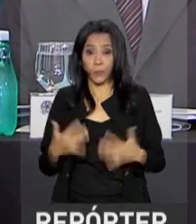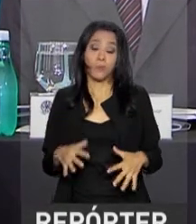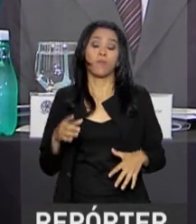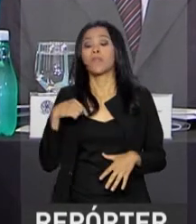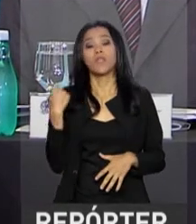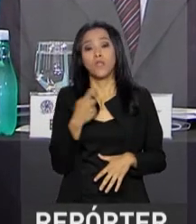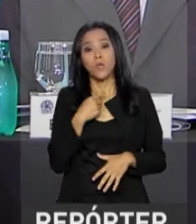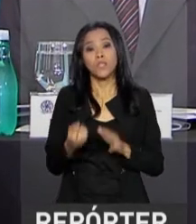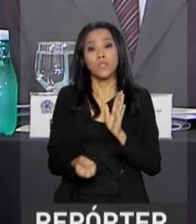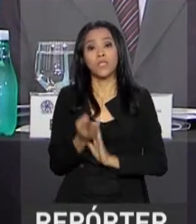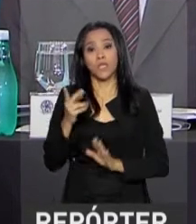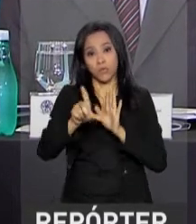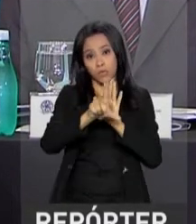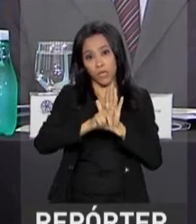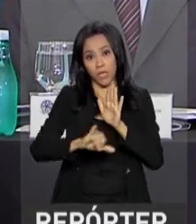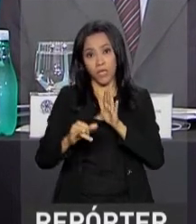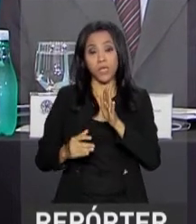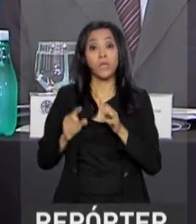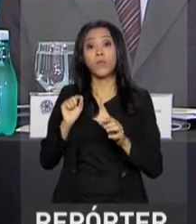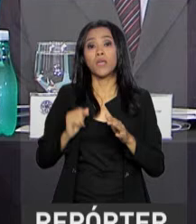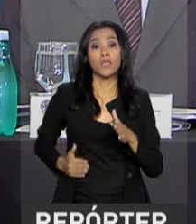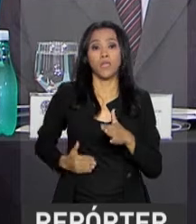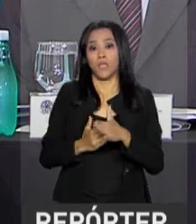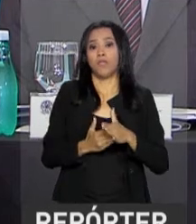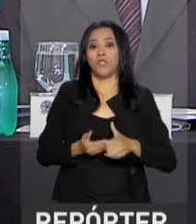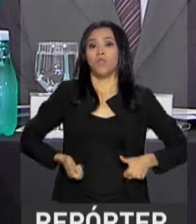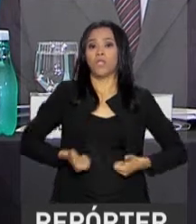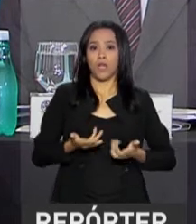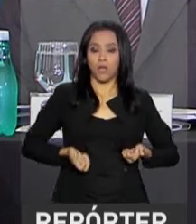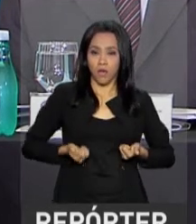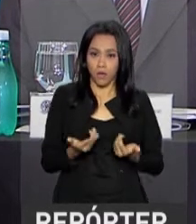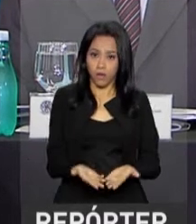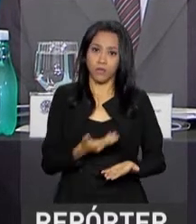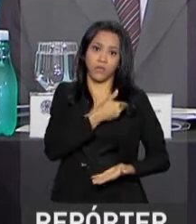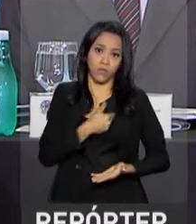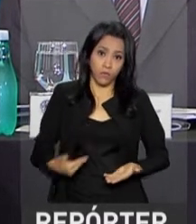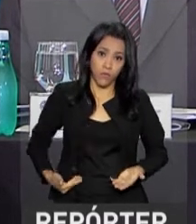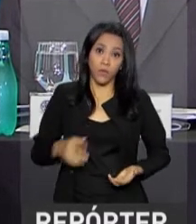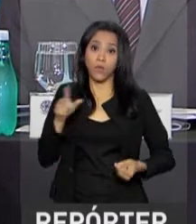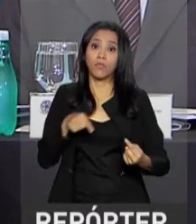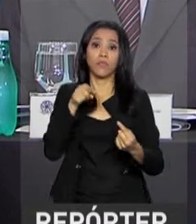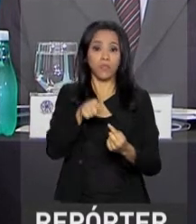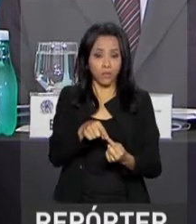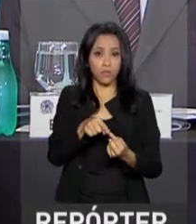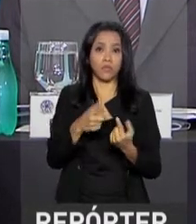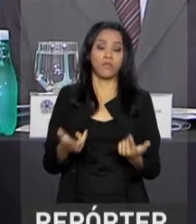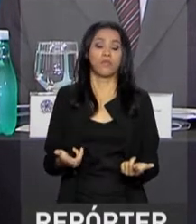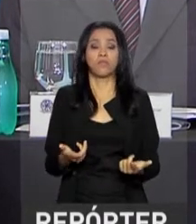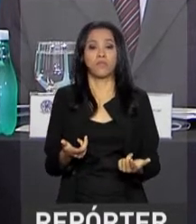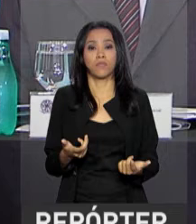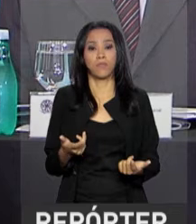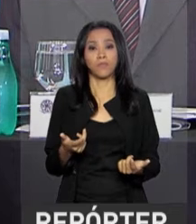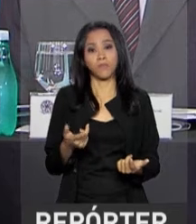chamado teto dos gastos públicos na convicção na certeza na afirmação mais